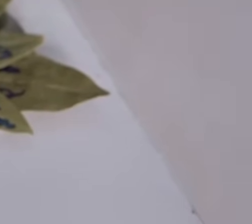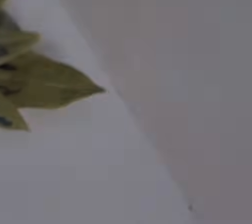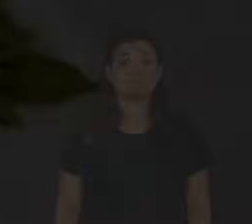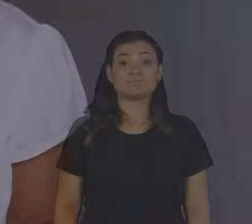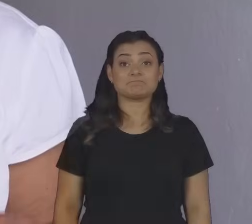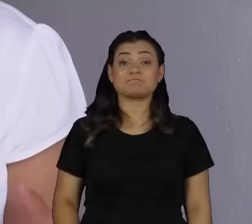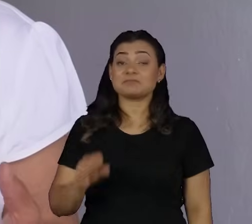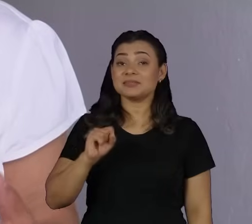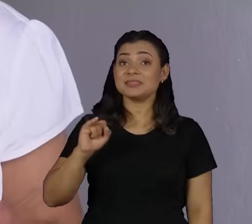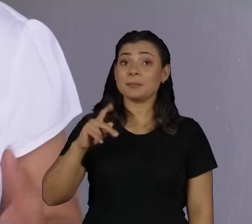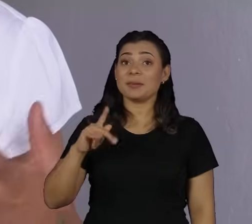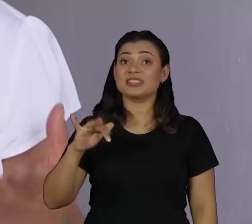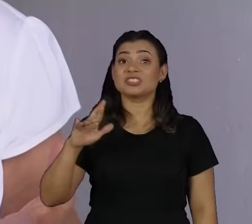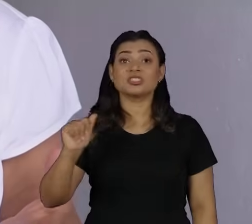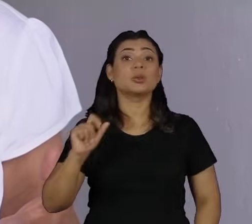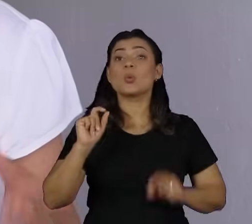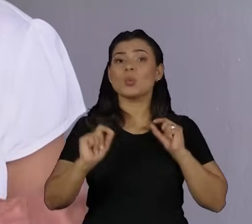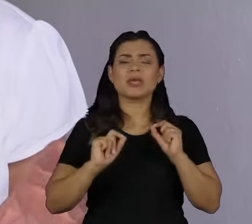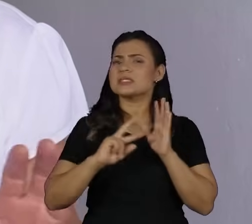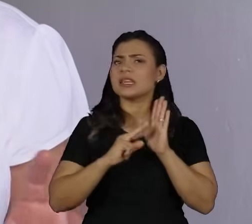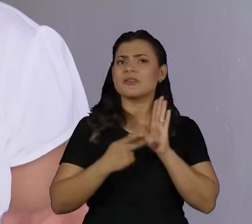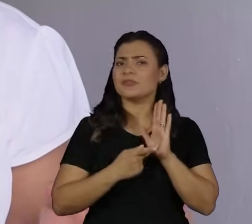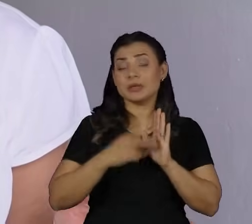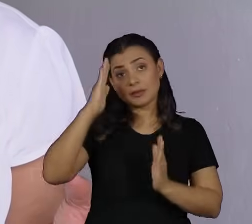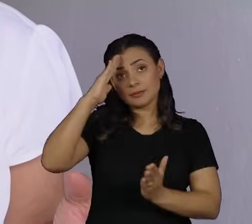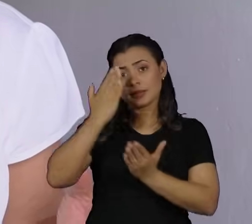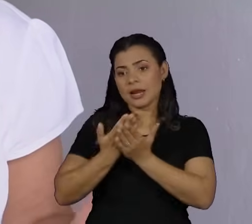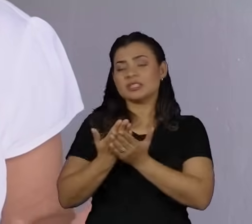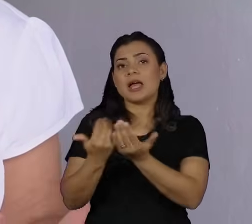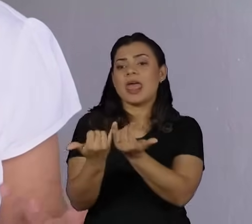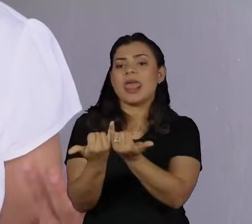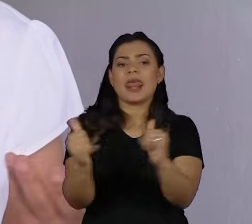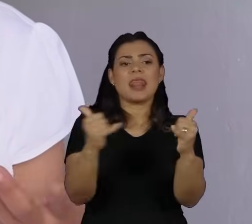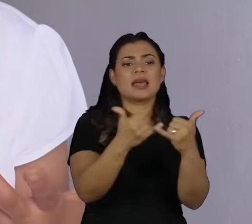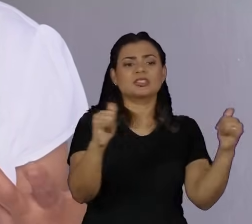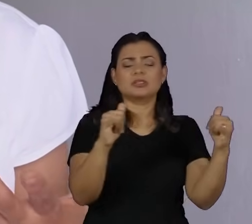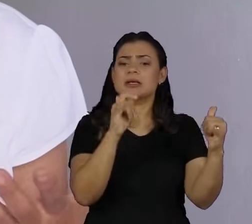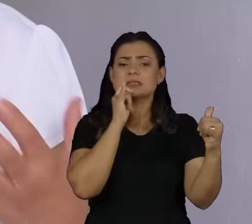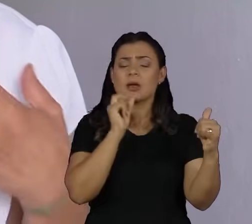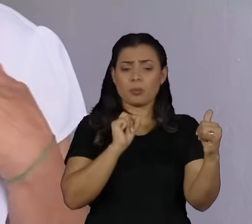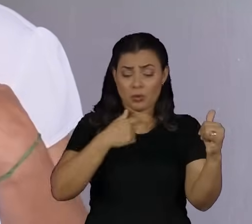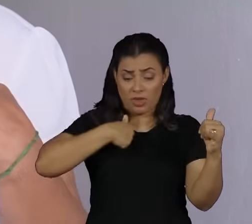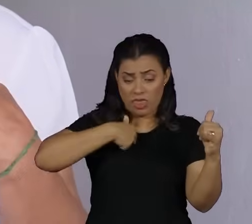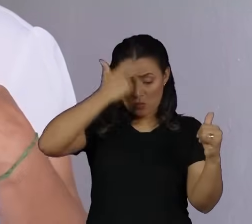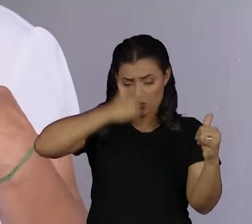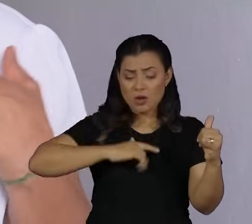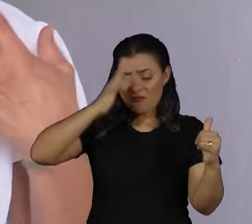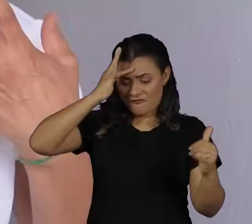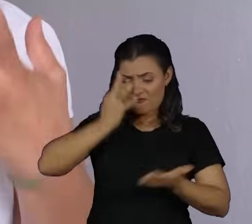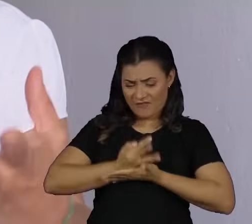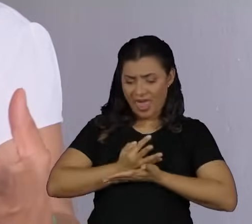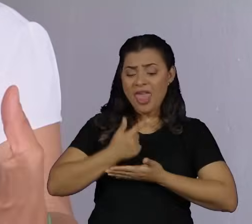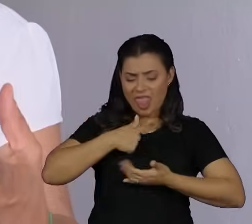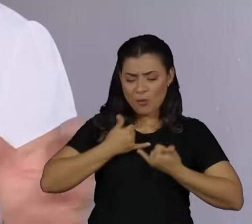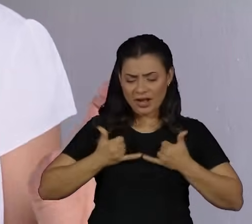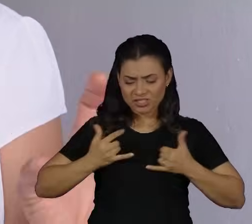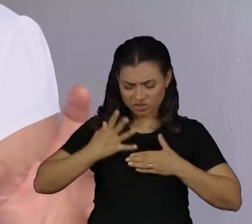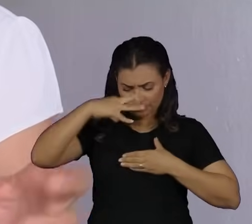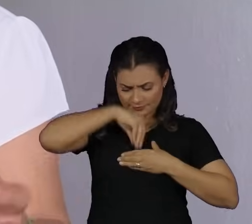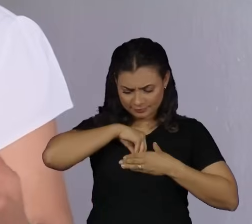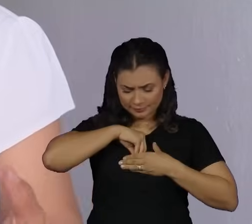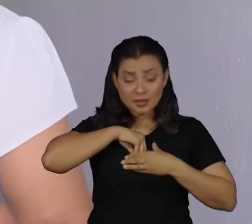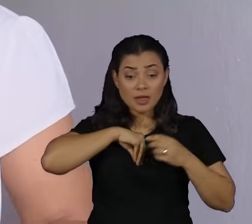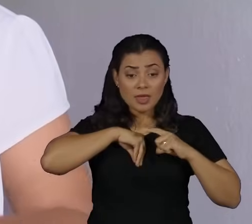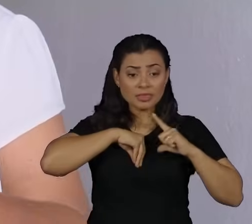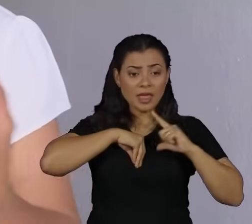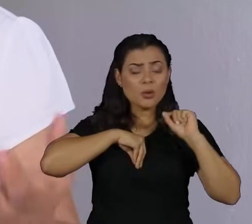Simpatias são movimentação de energias. A simpatia é a sua fé, a sua conexão